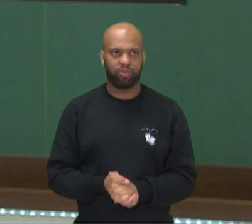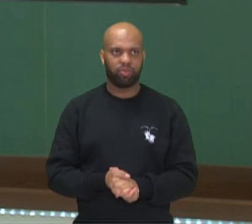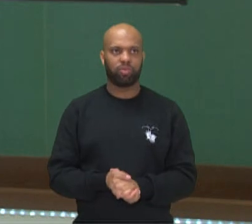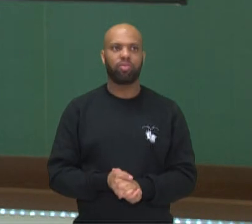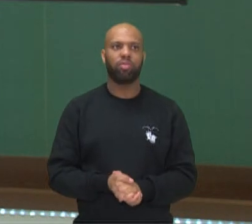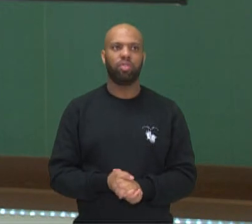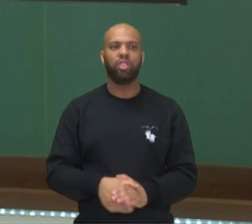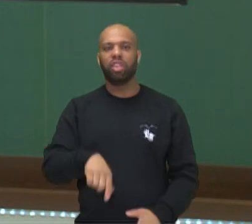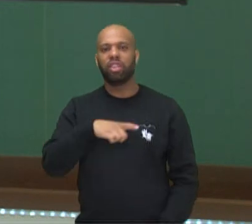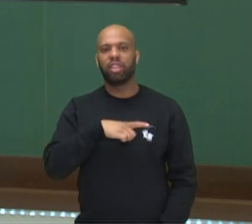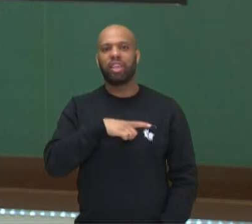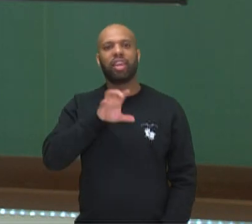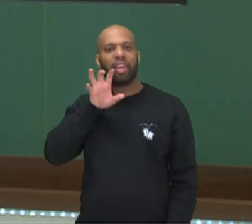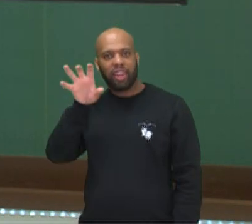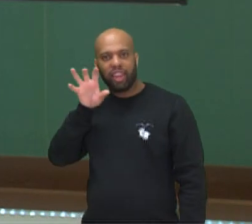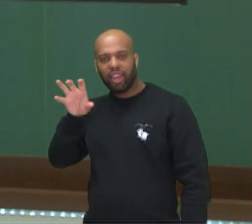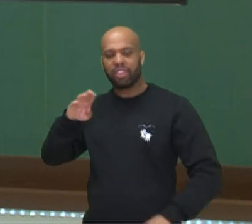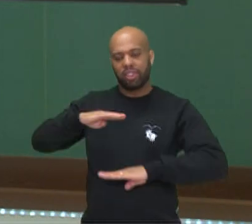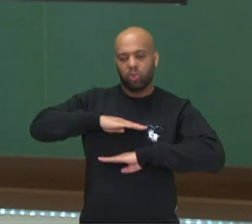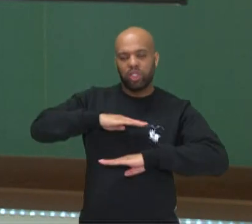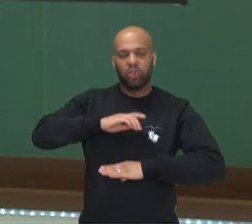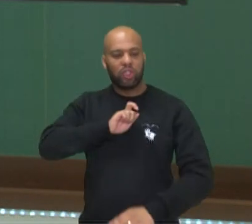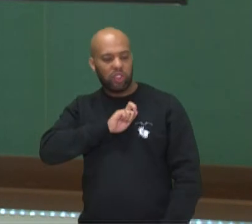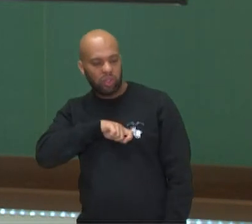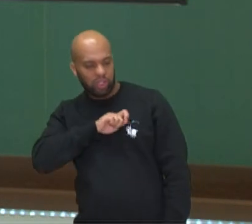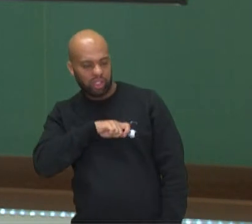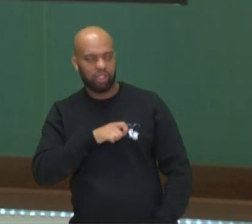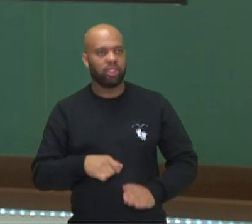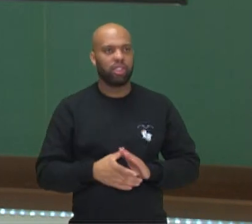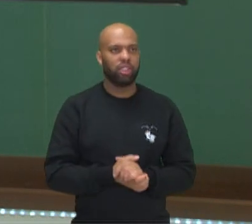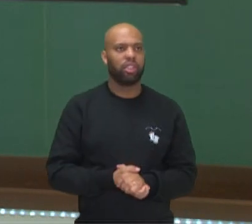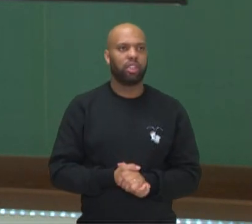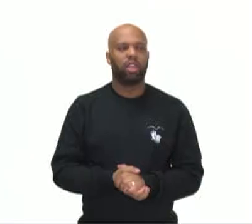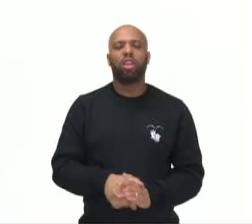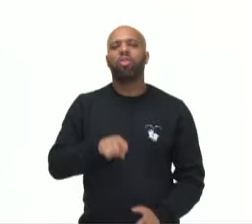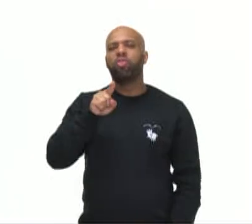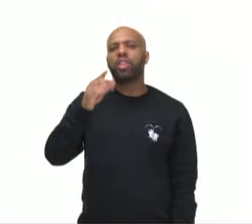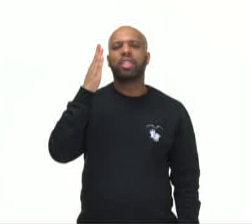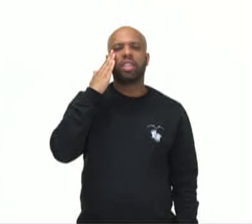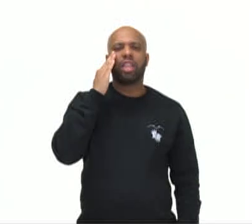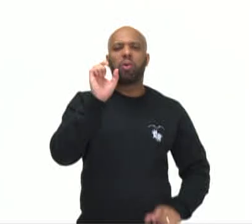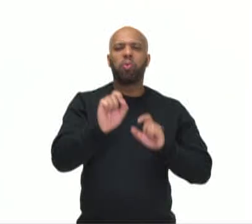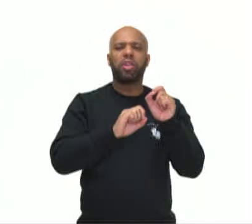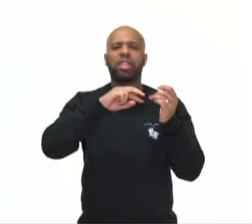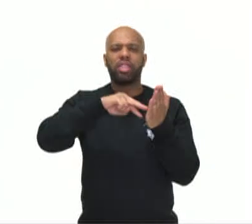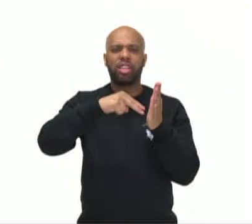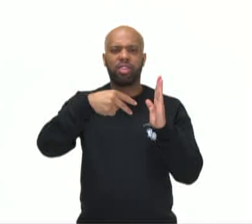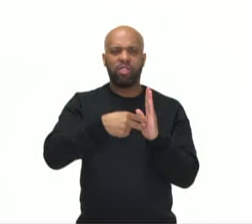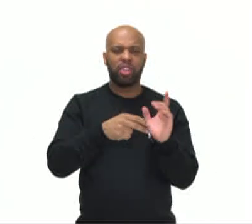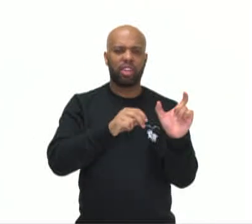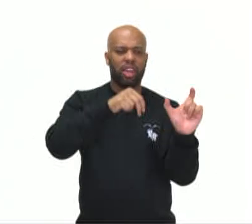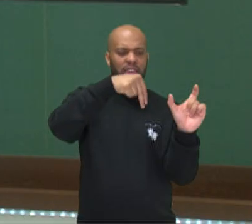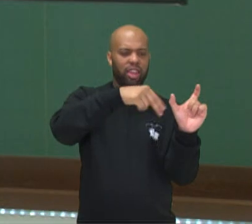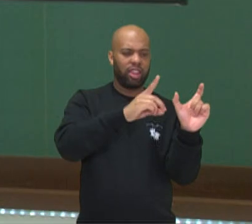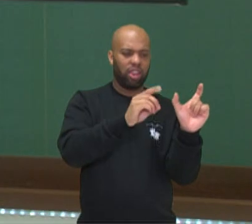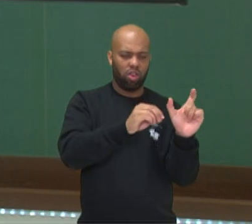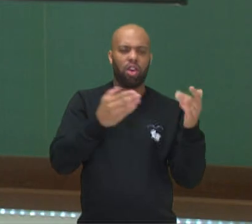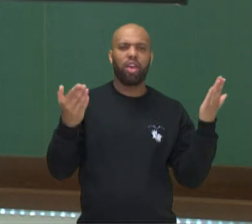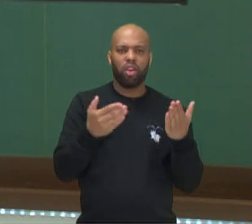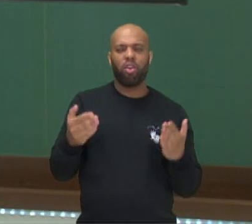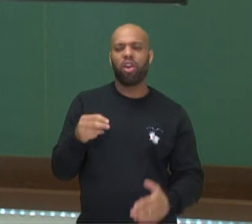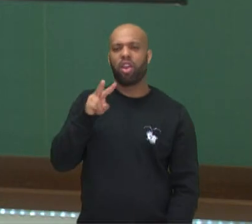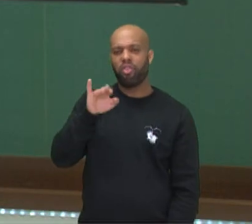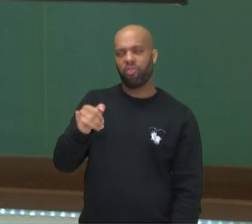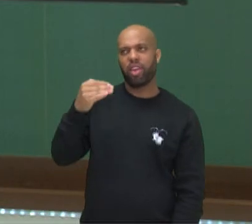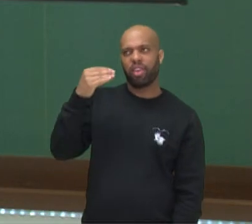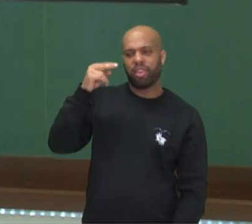Então nós temos uma situação de ironia aí. Você sabe o que é gerundismo? Então vamos agora ler aqui para a